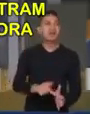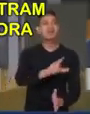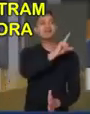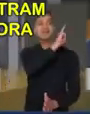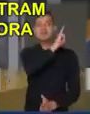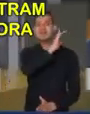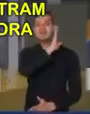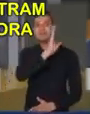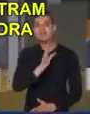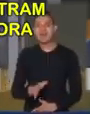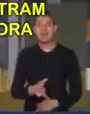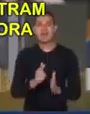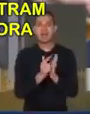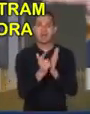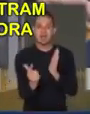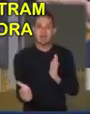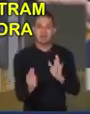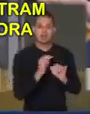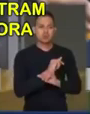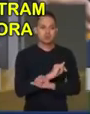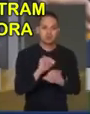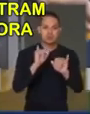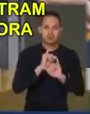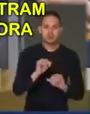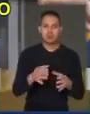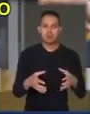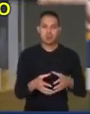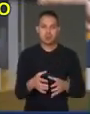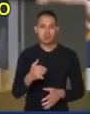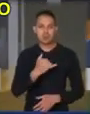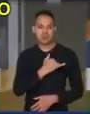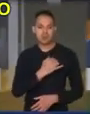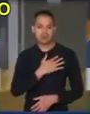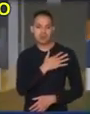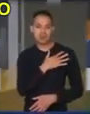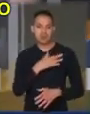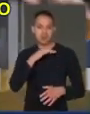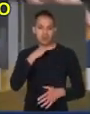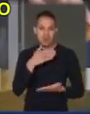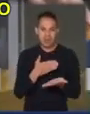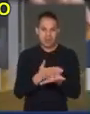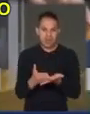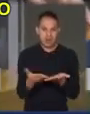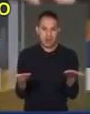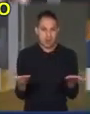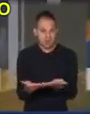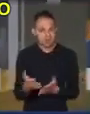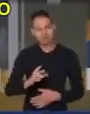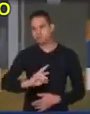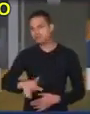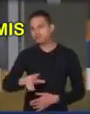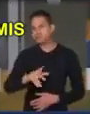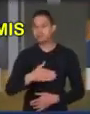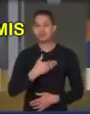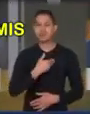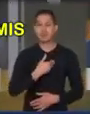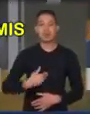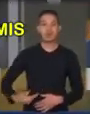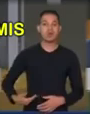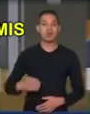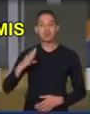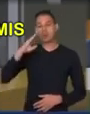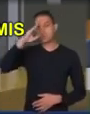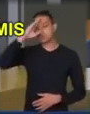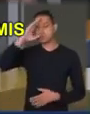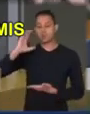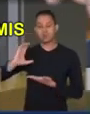diversas reportagens que demonstram que a situação deles não é de agora. Inclusive, o governo Bolsonaro foi o que mais investiu